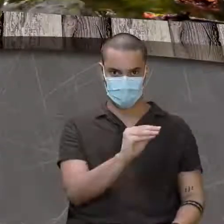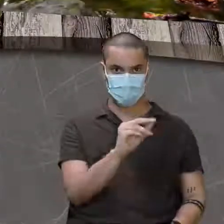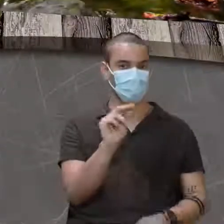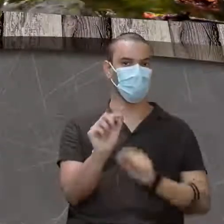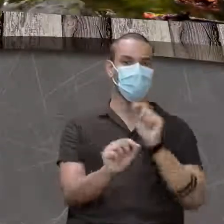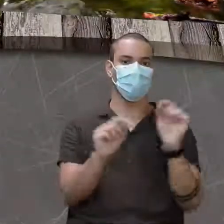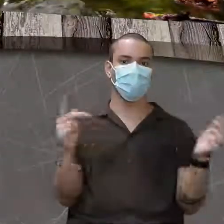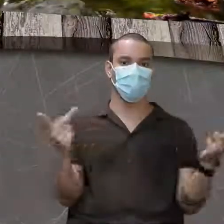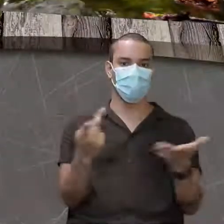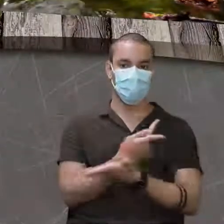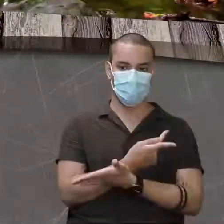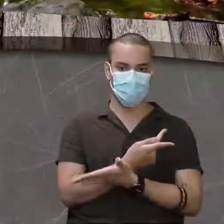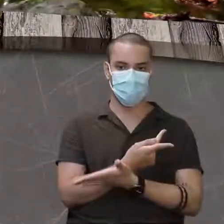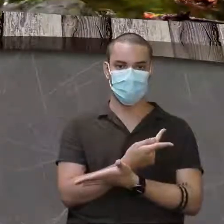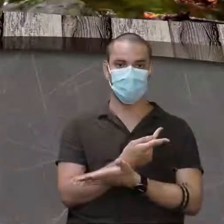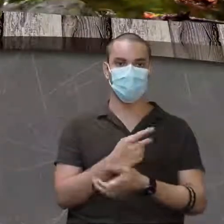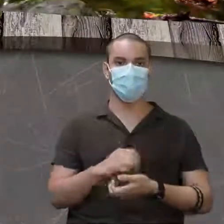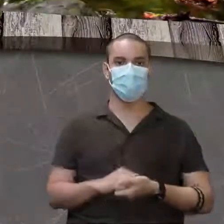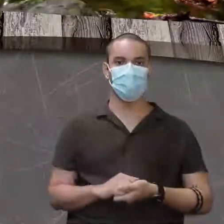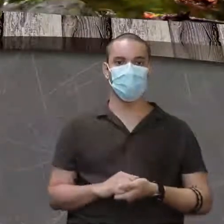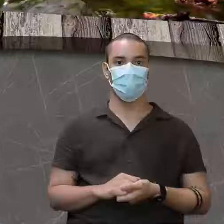áreas, o que vai acontecer?